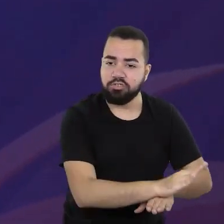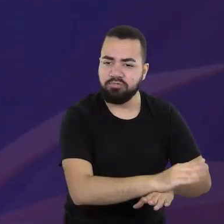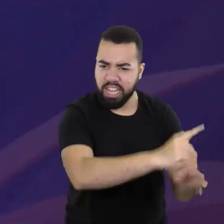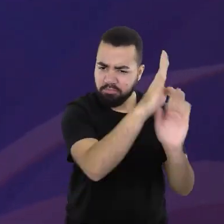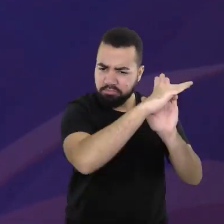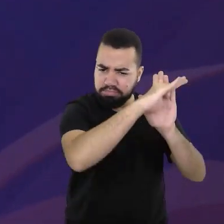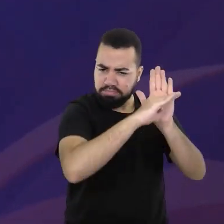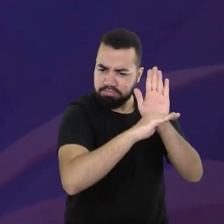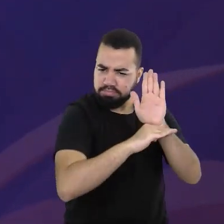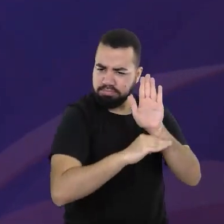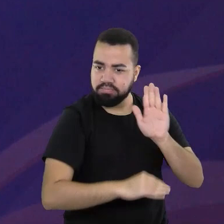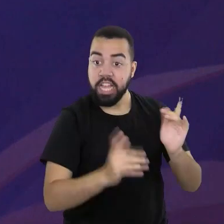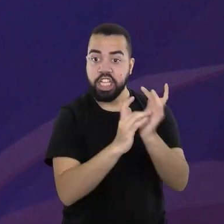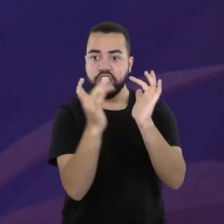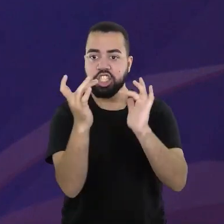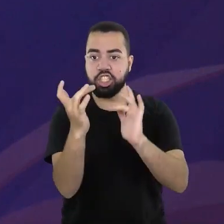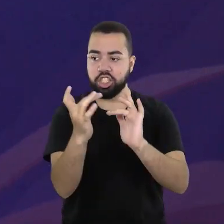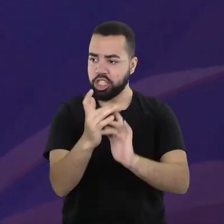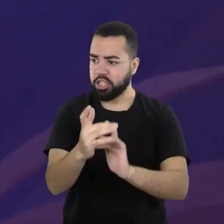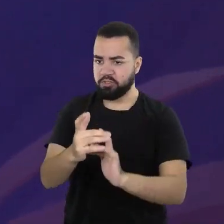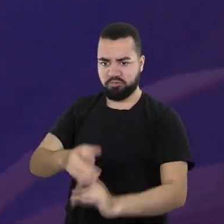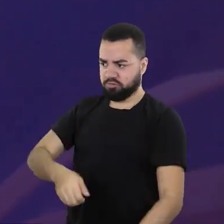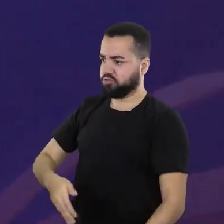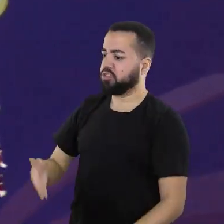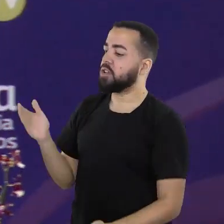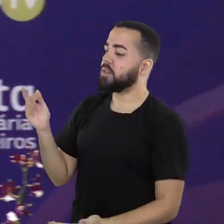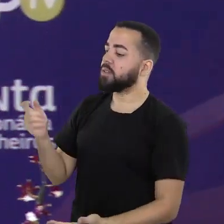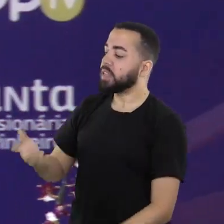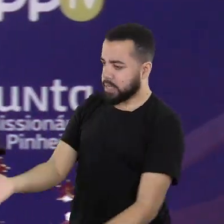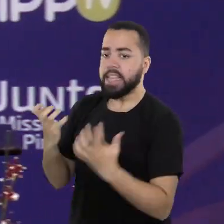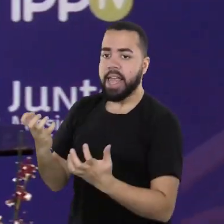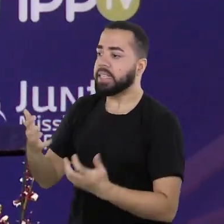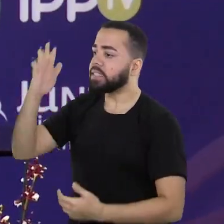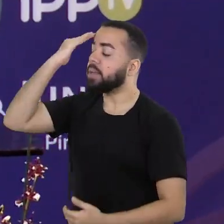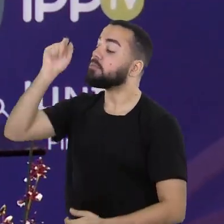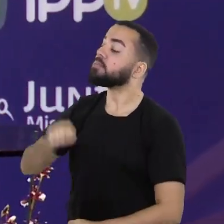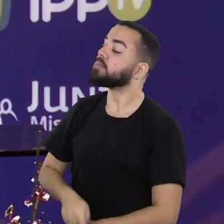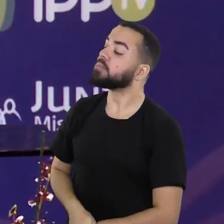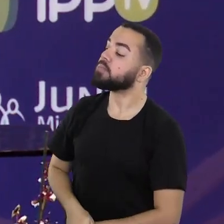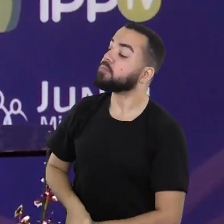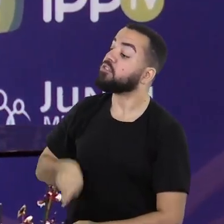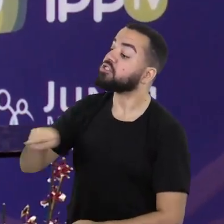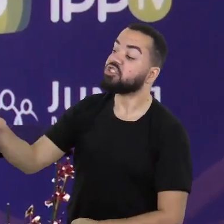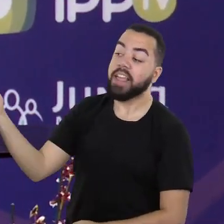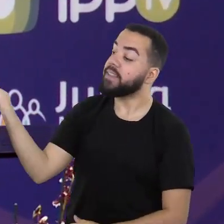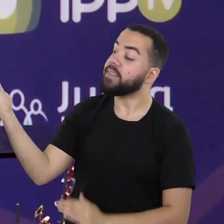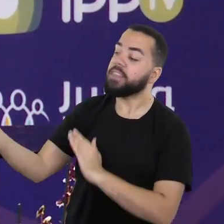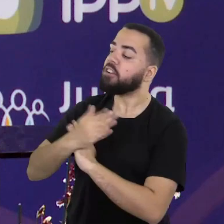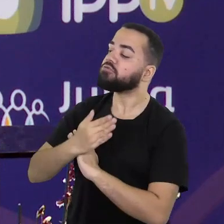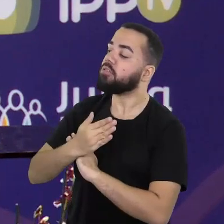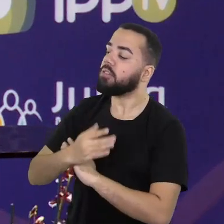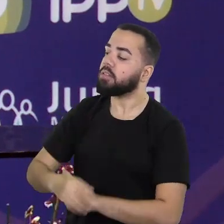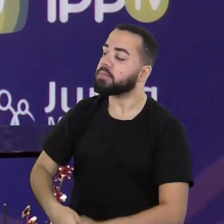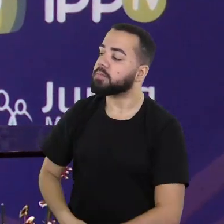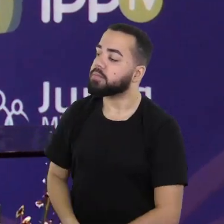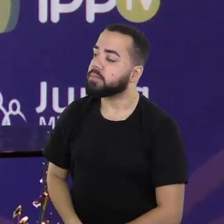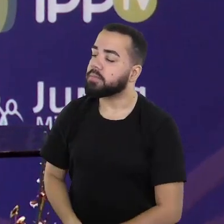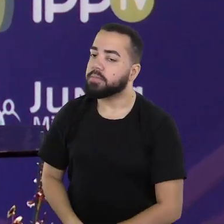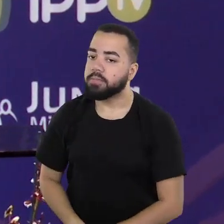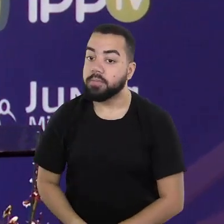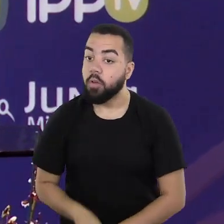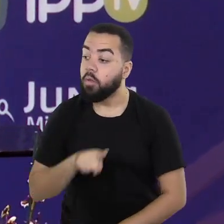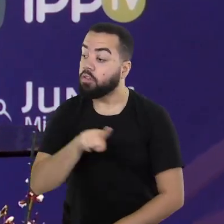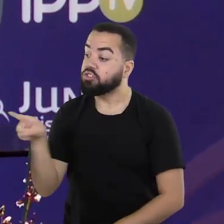como um critério, um checklist da nossa conduta cristã, do nosso amor cristão, da nossa verdadeira espiritualidade, da nossa